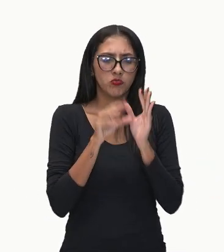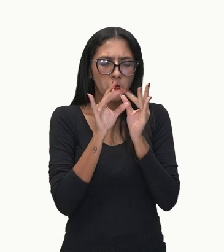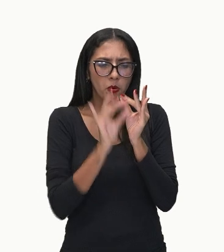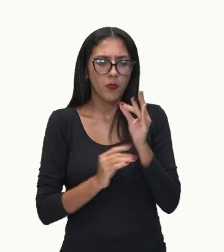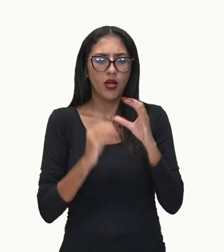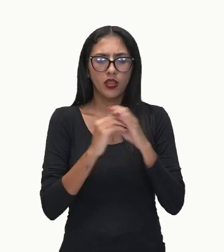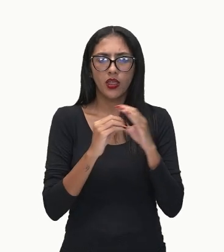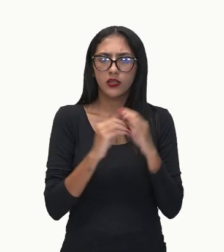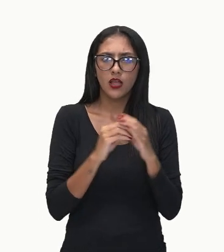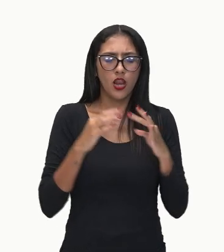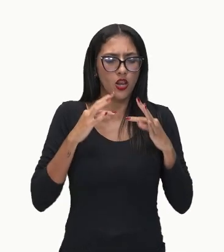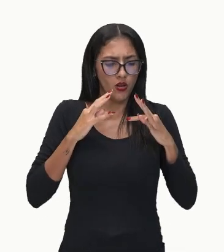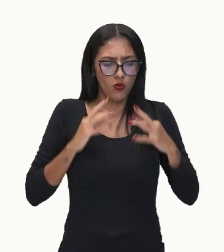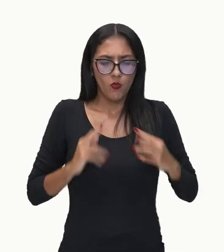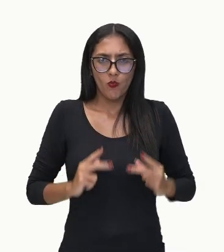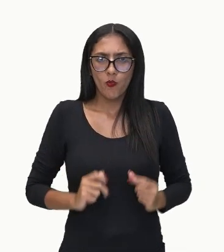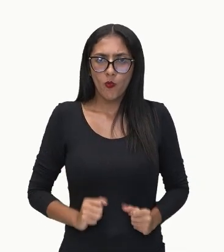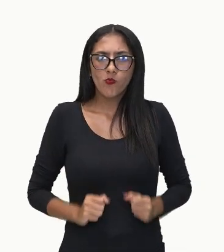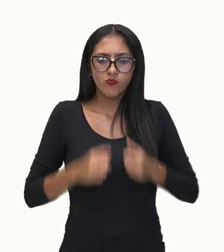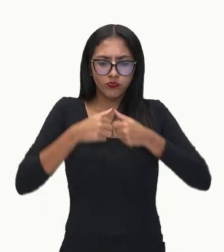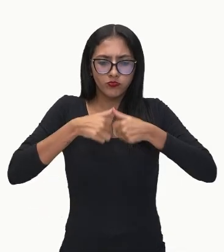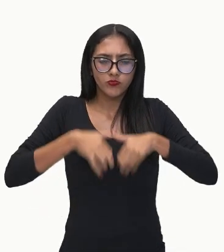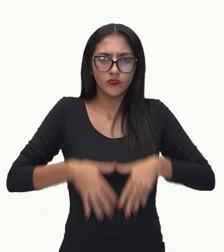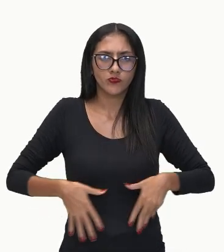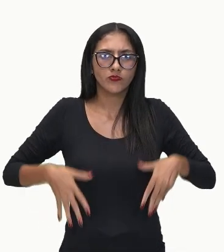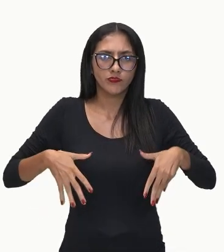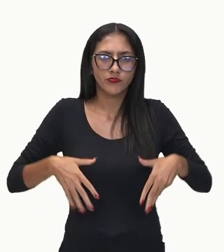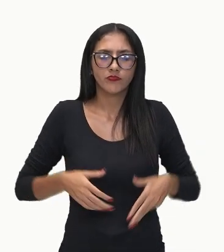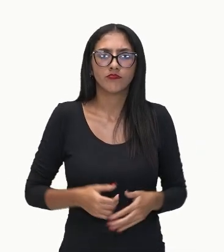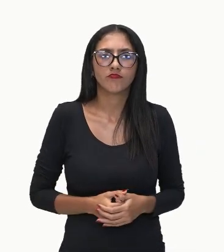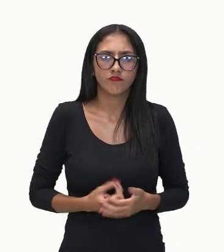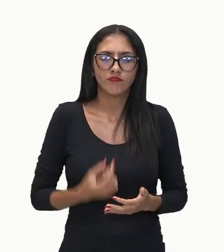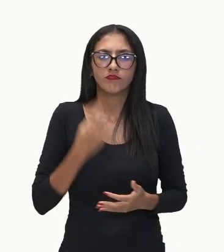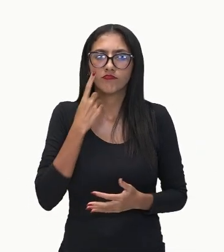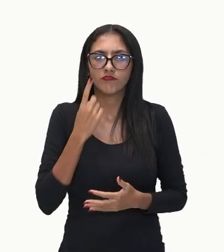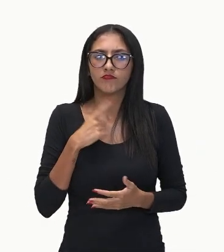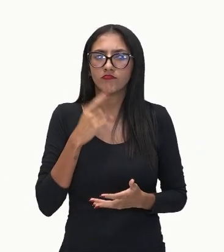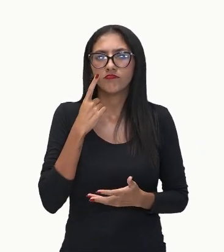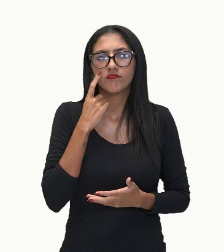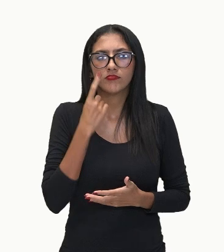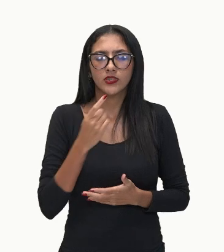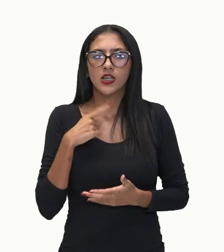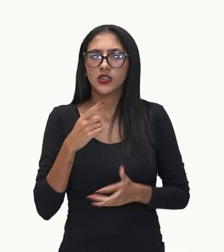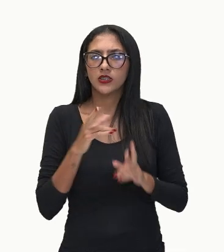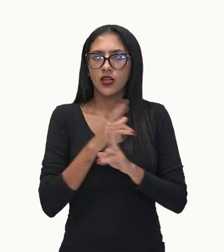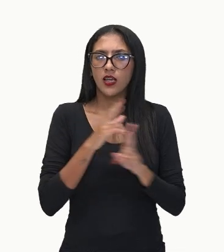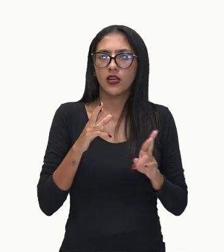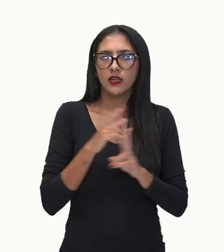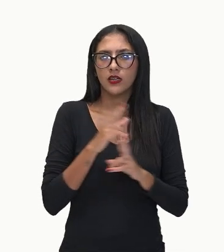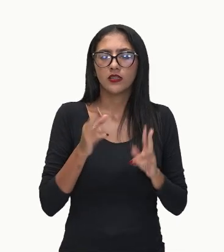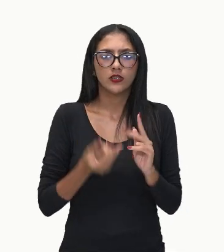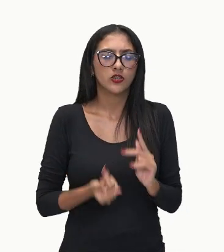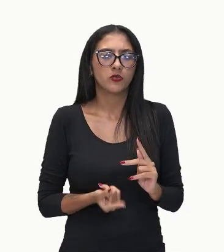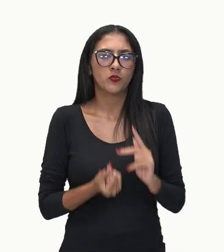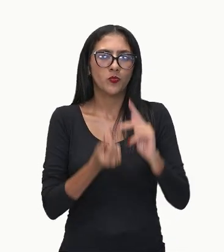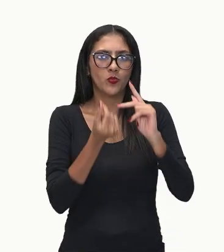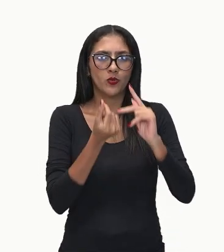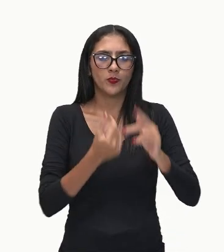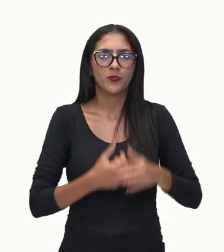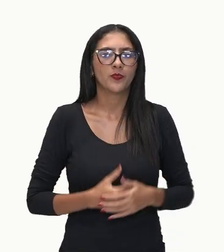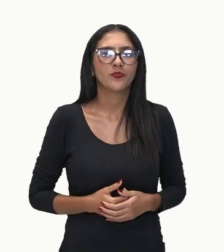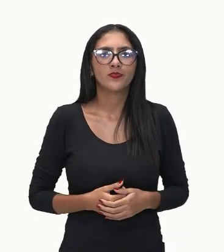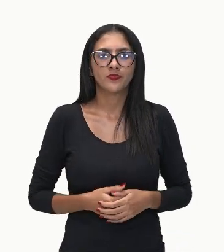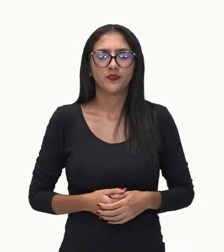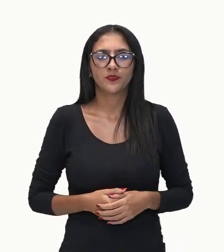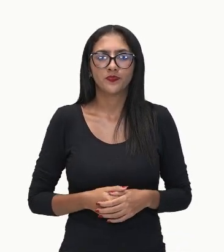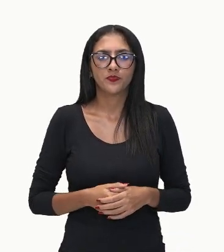o corpo. Olha aí, né, as ações das proteínas. Elas transportam os átomos. Nós vimos